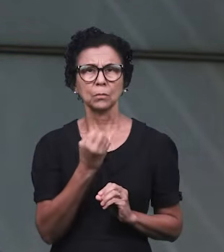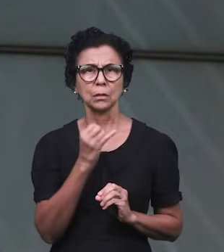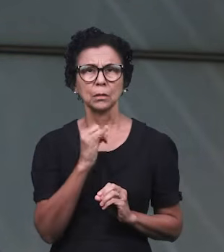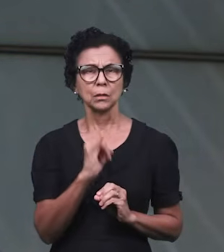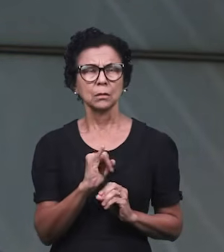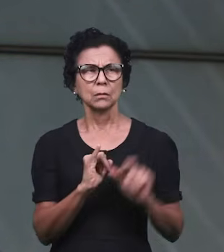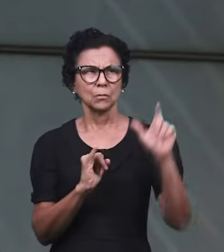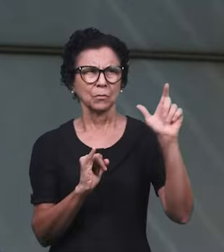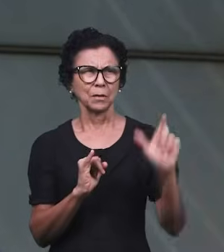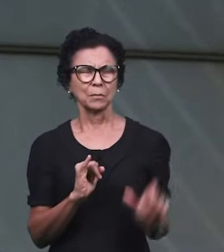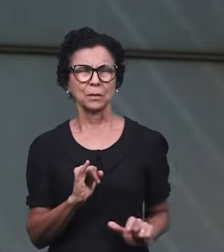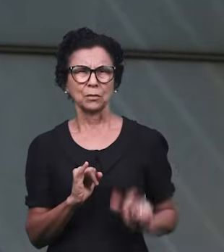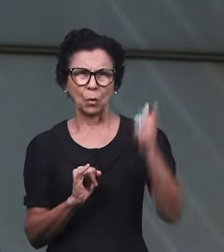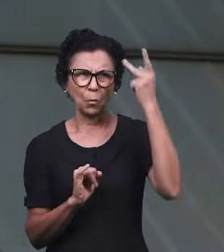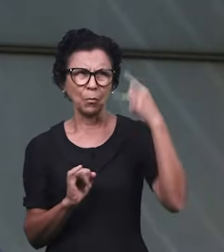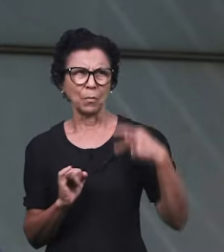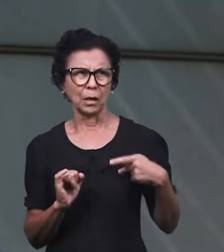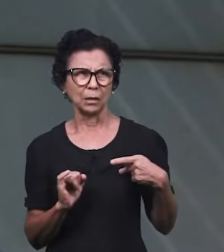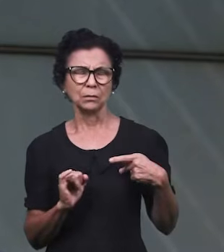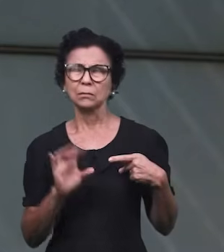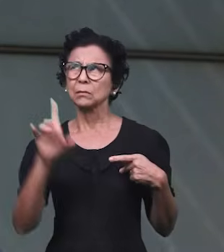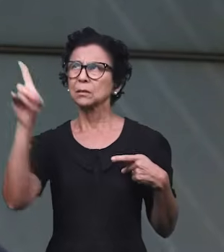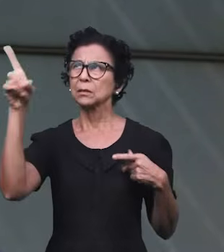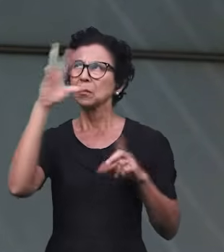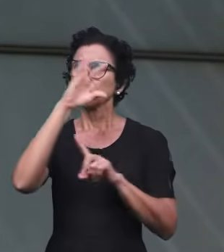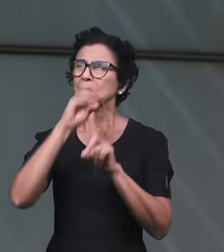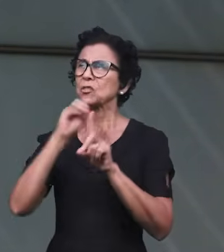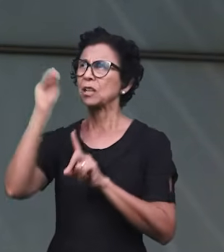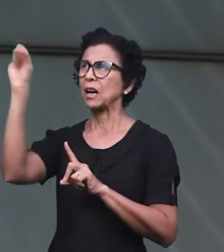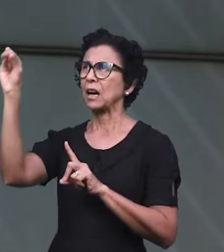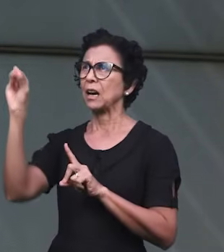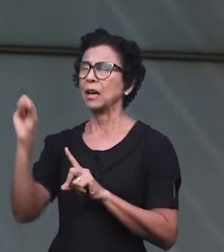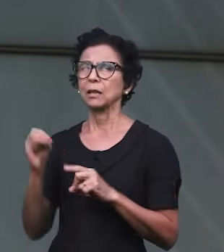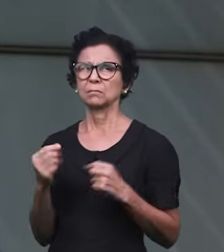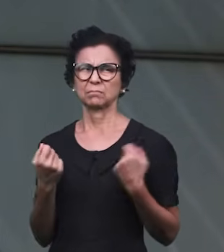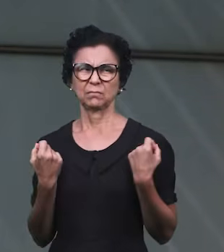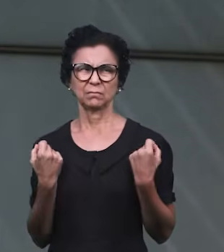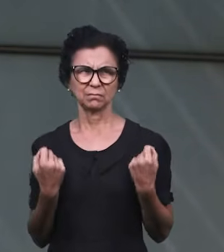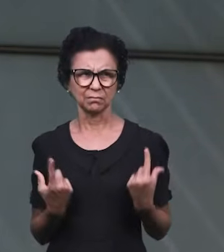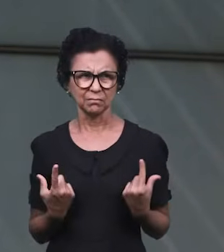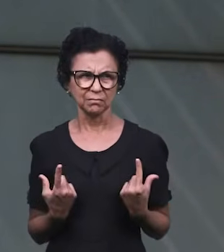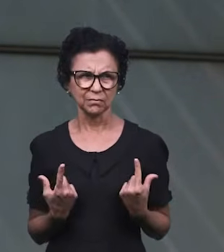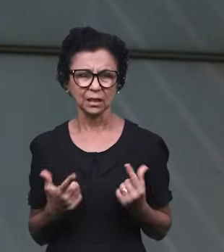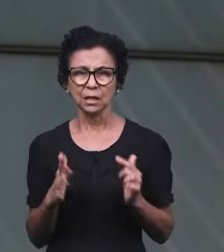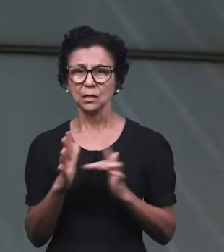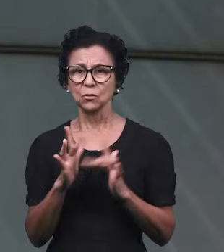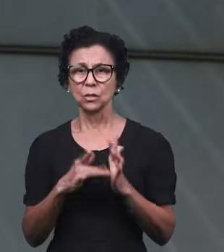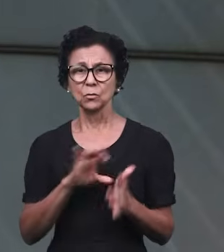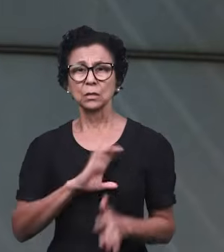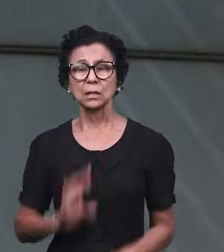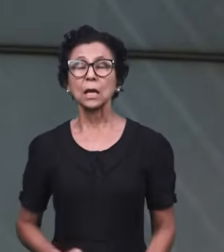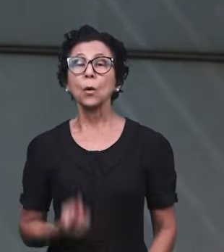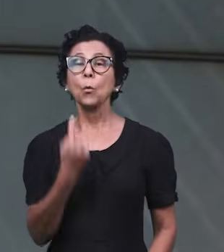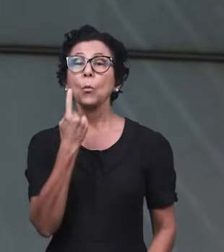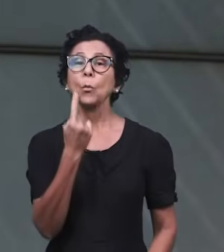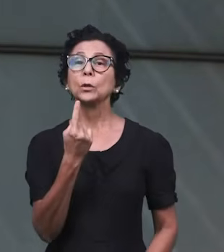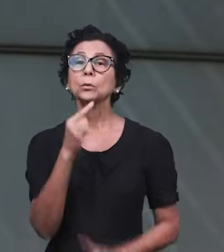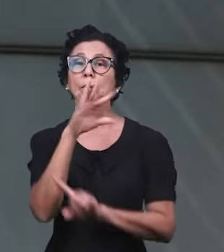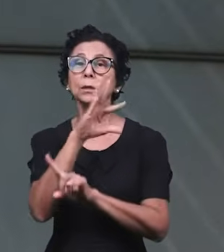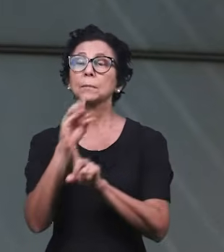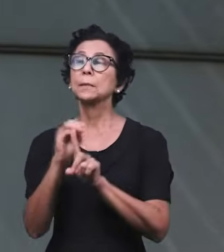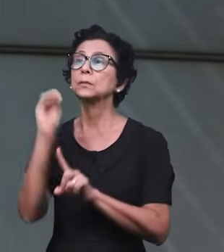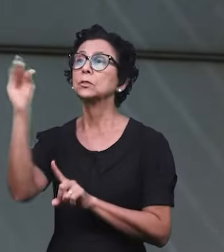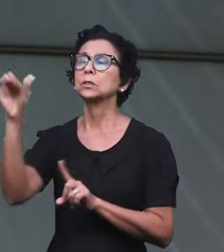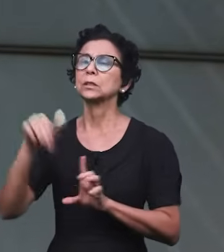de todas essas situações, a Bíblia é diferente e o distanciamento completo do